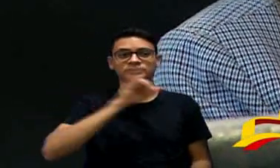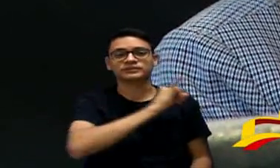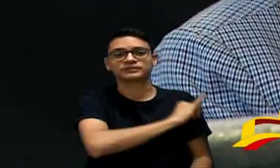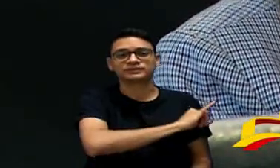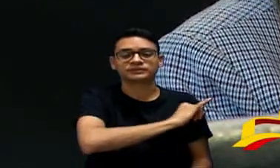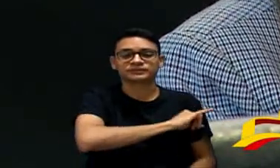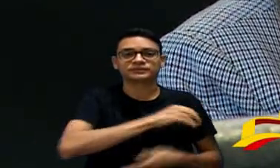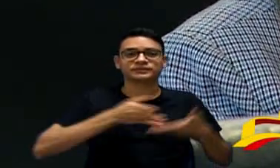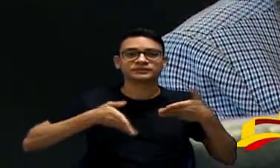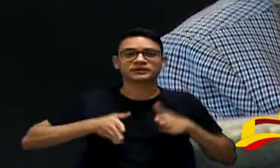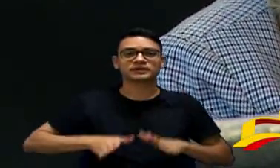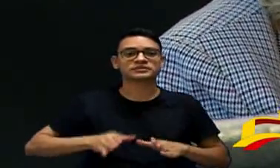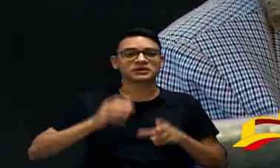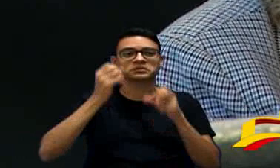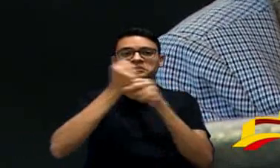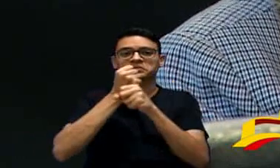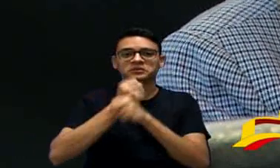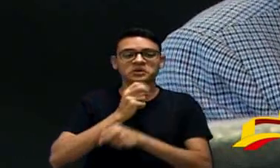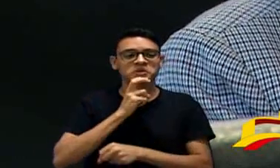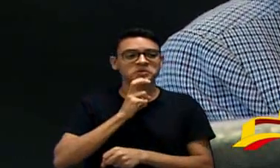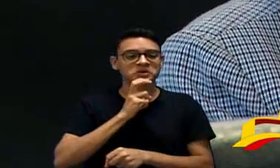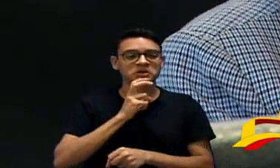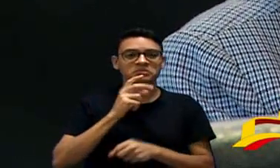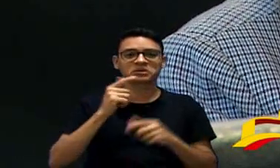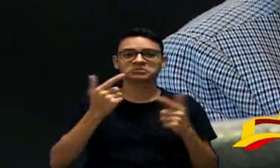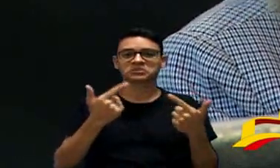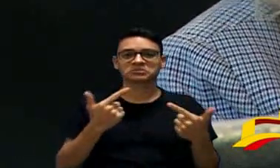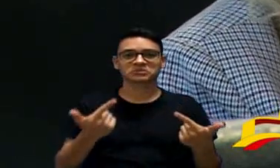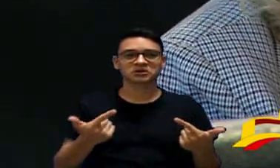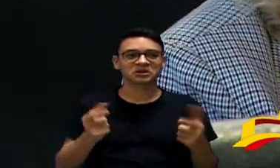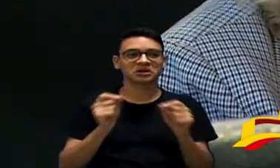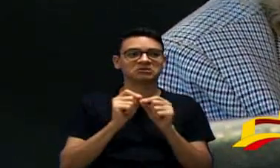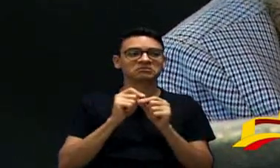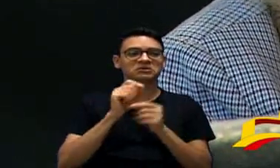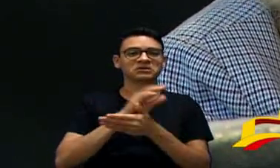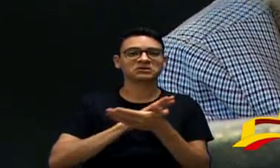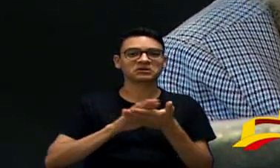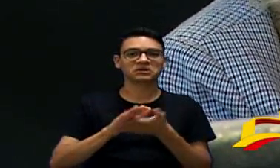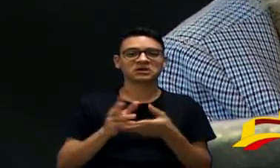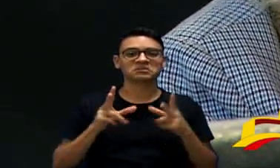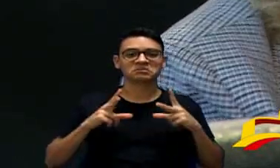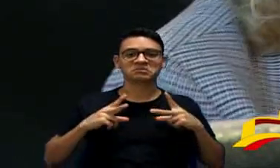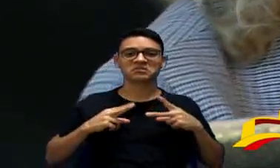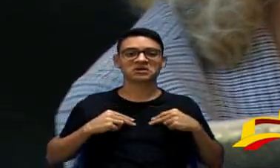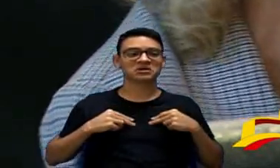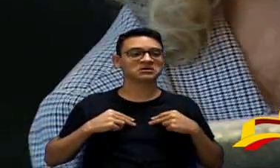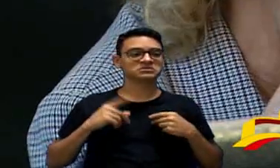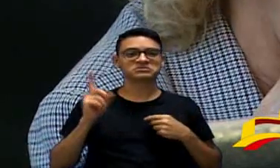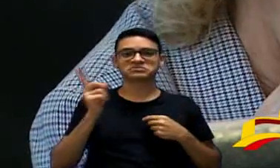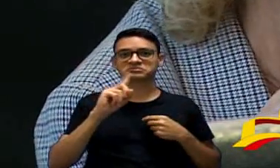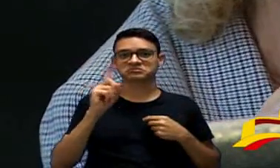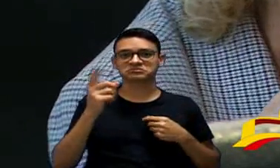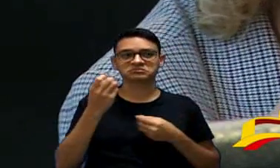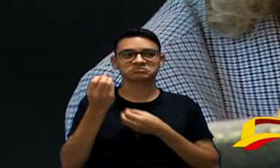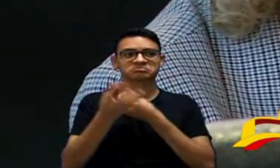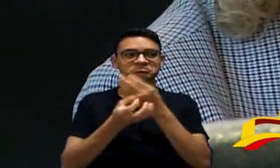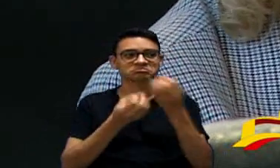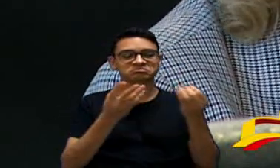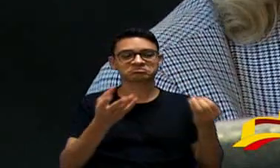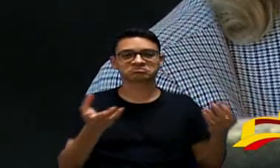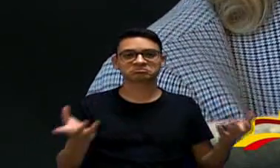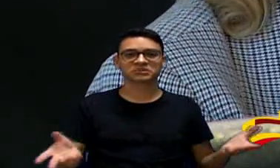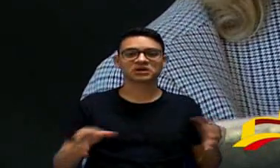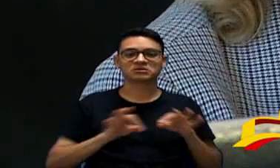tem obras na cidade de Sorocaba, não tem feitos aqui para merecer o título de cidadão sorocabano.